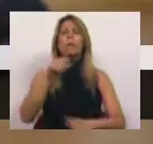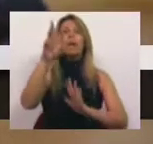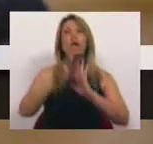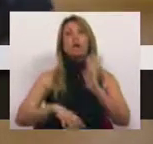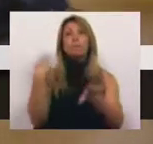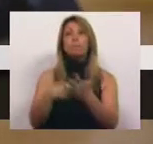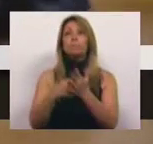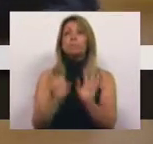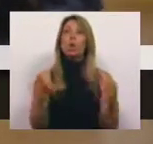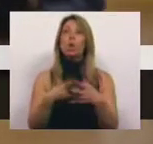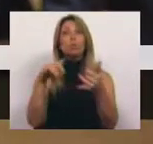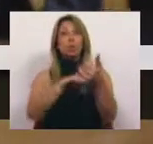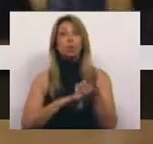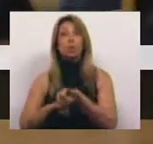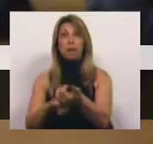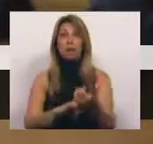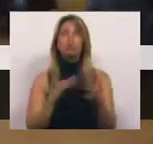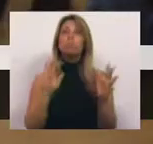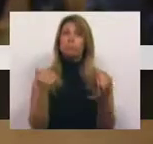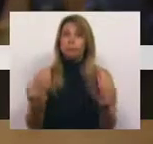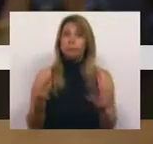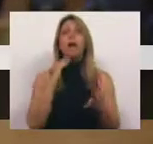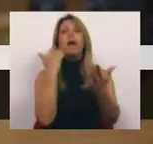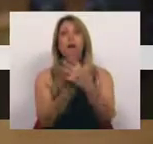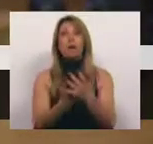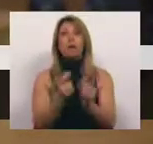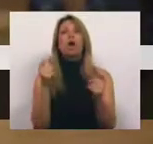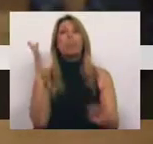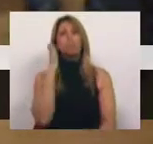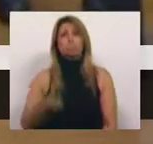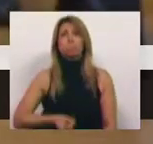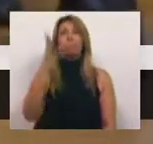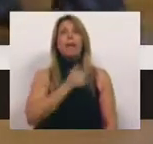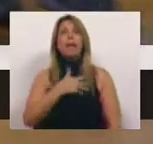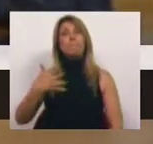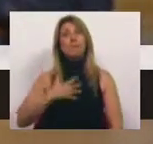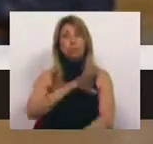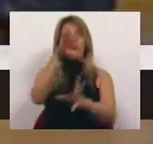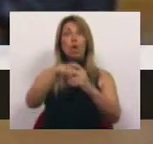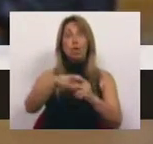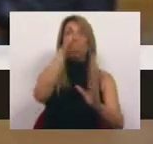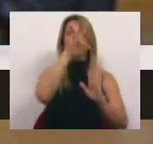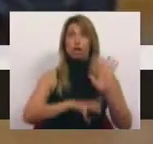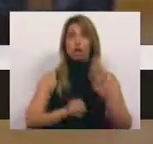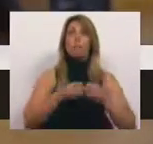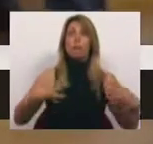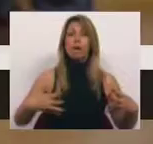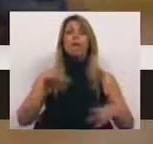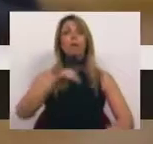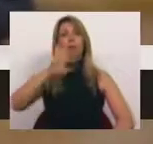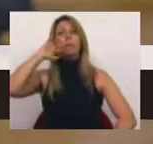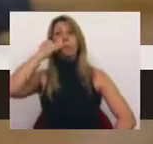dos grupos de sociedades, que veio permitir o aumento do número de empresas abrangidas por esse regime e, com os seus eventuais